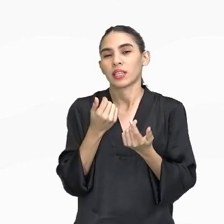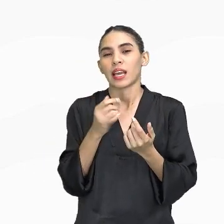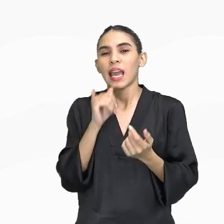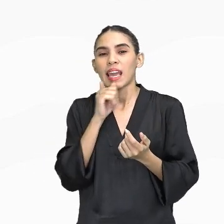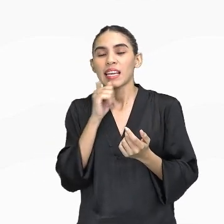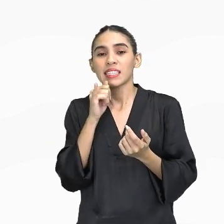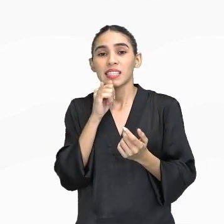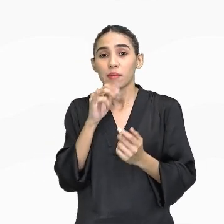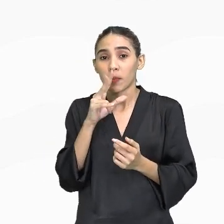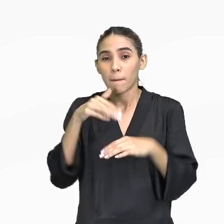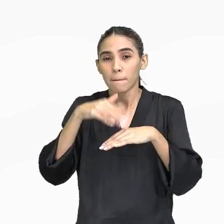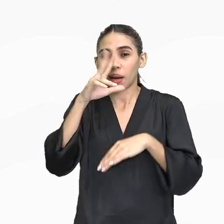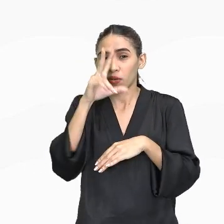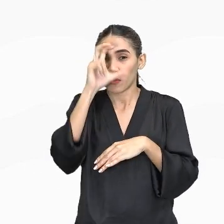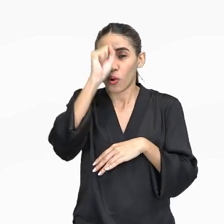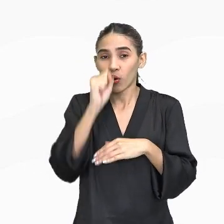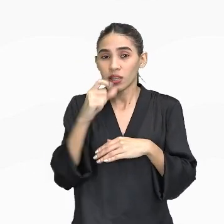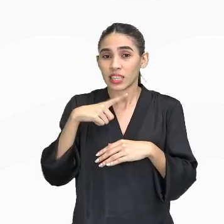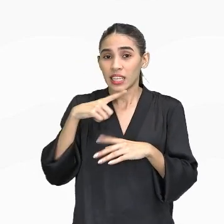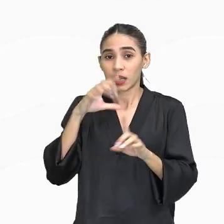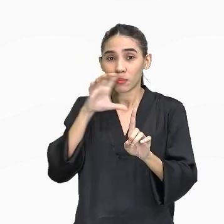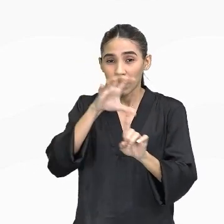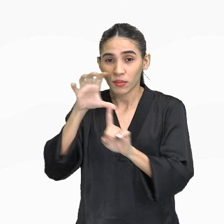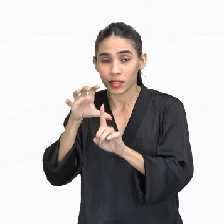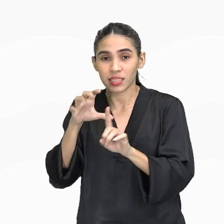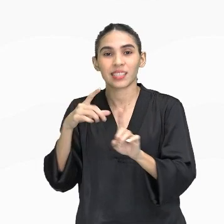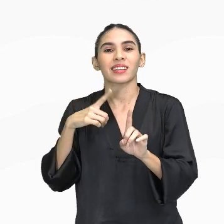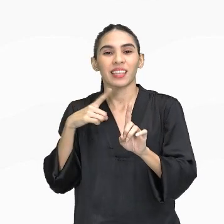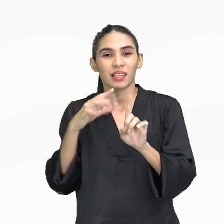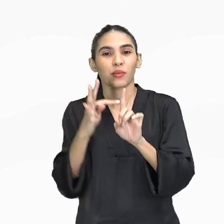ele é intensificado pelo homem, nós temos um aumento